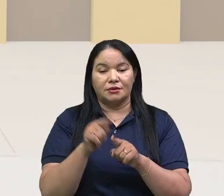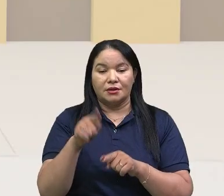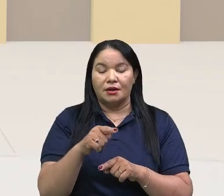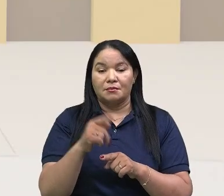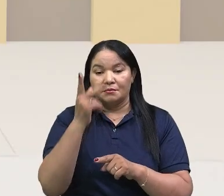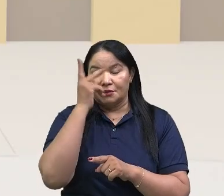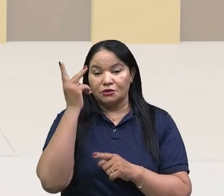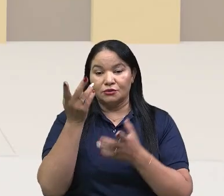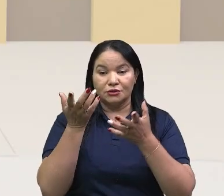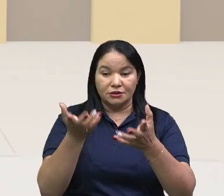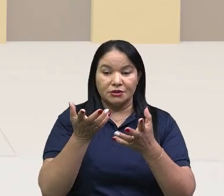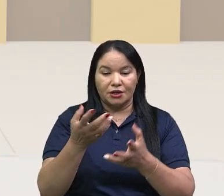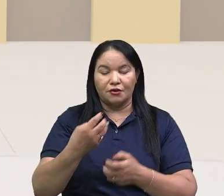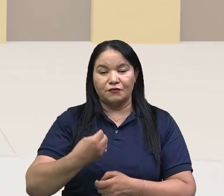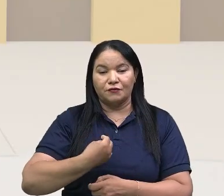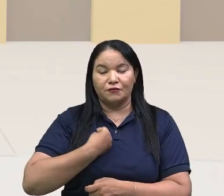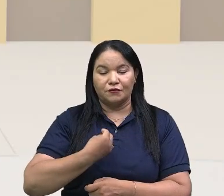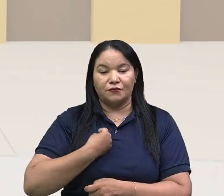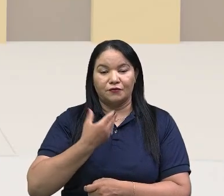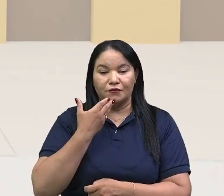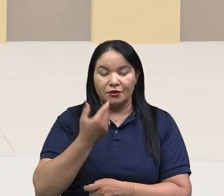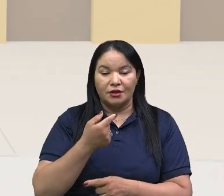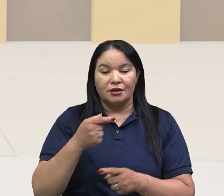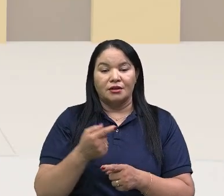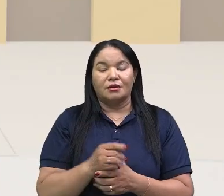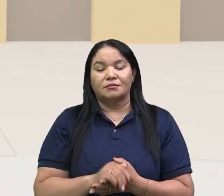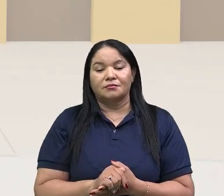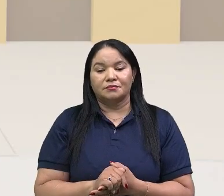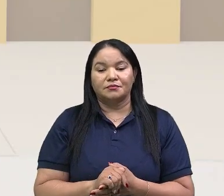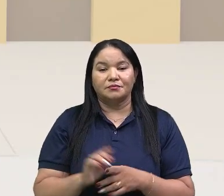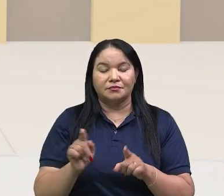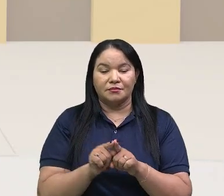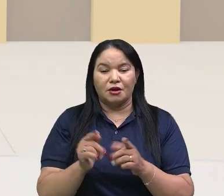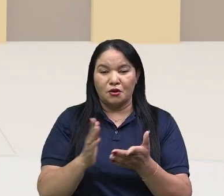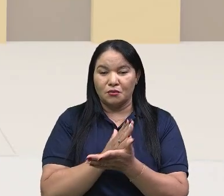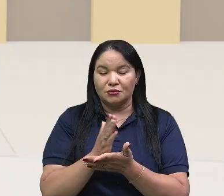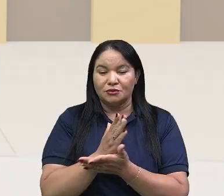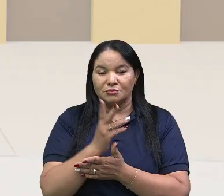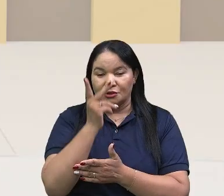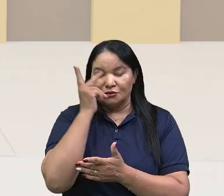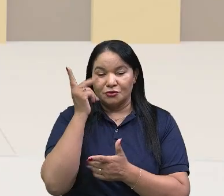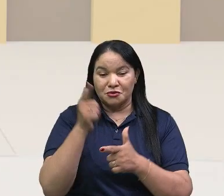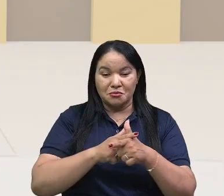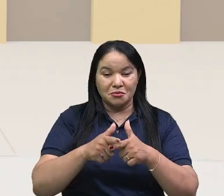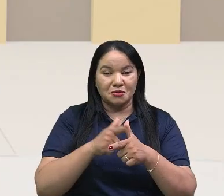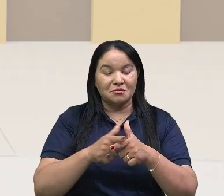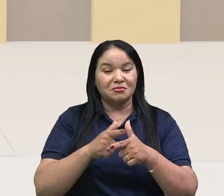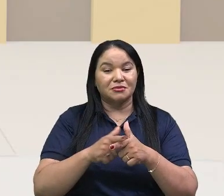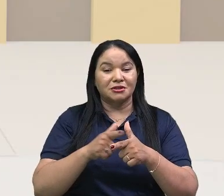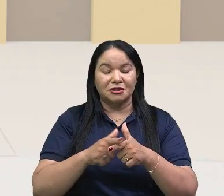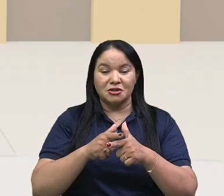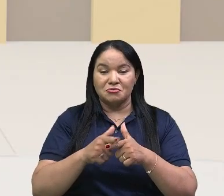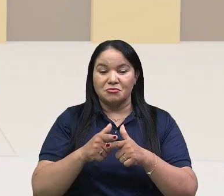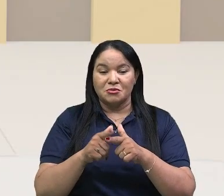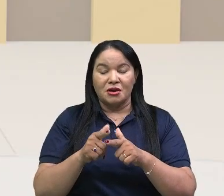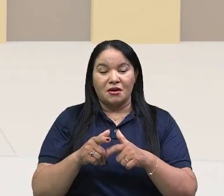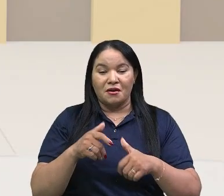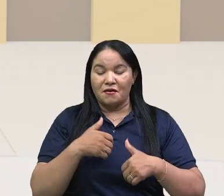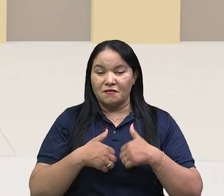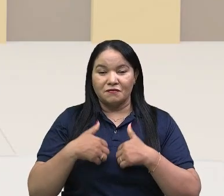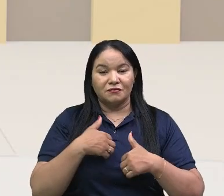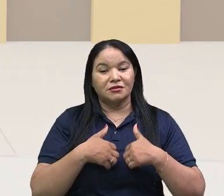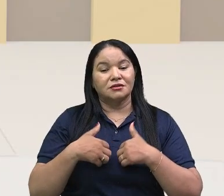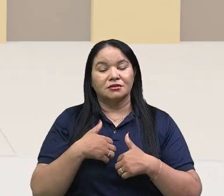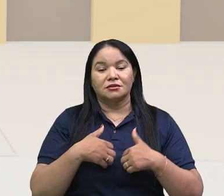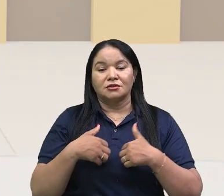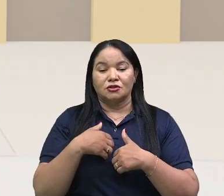acabam realmente buscando ir para esses lugares, principalmente aquelas pessoas que estão passando por situações diversas ali no seu país